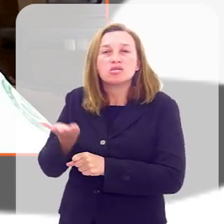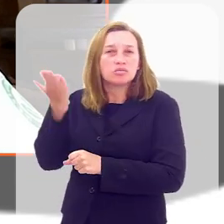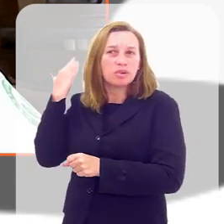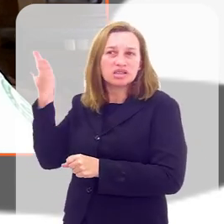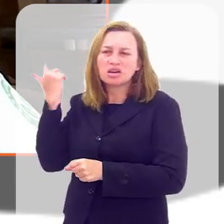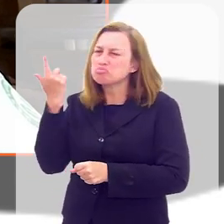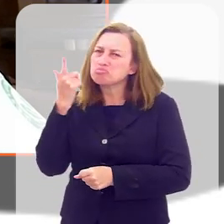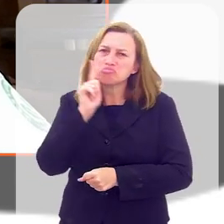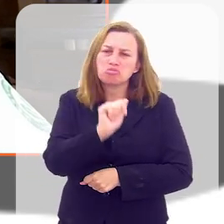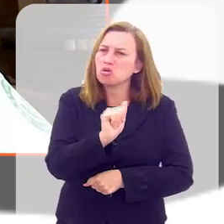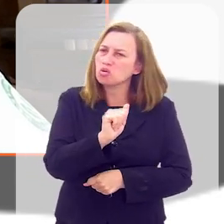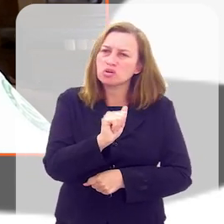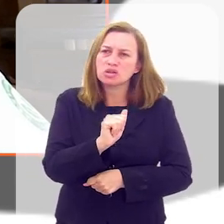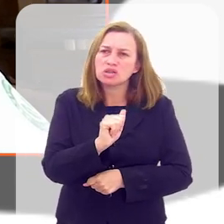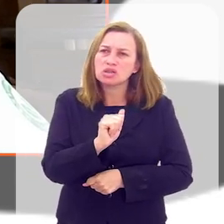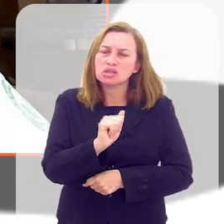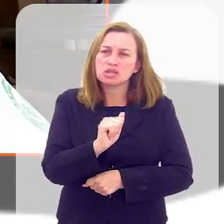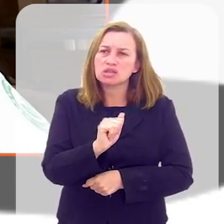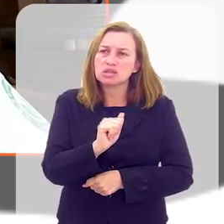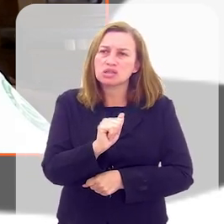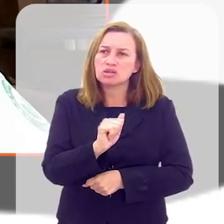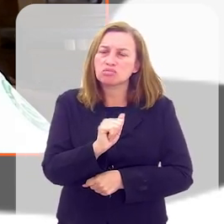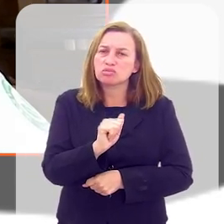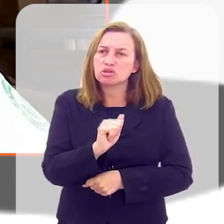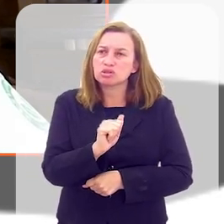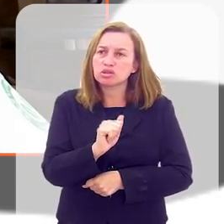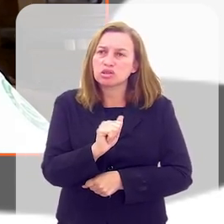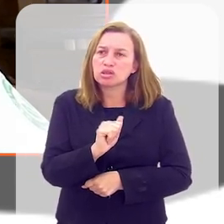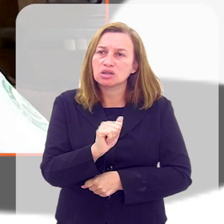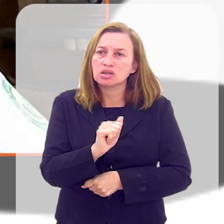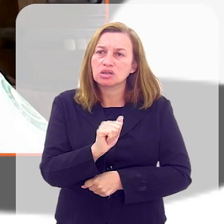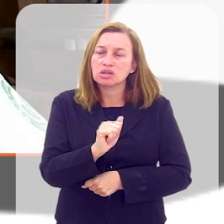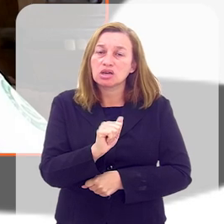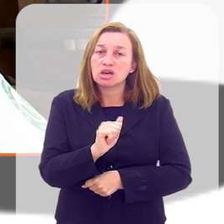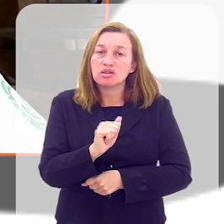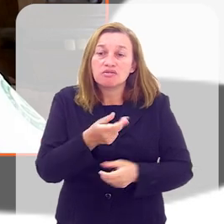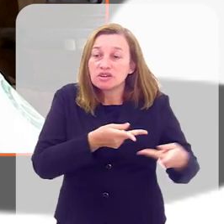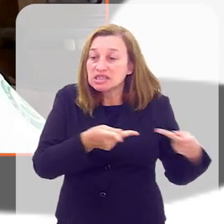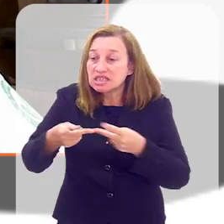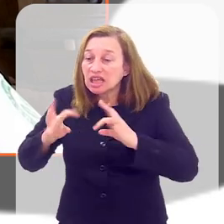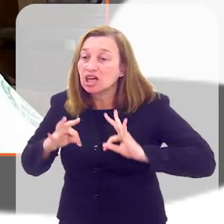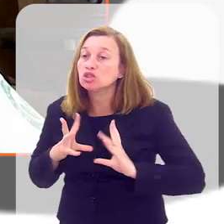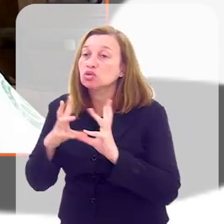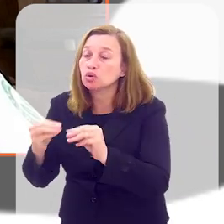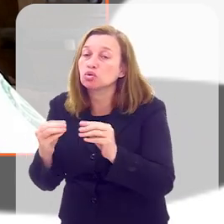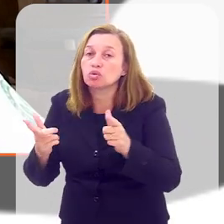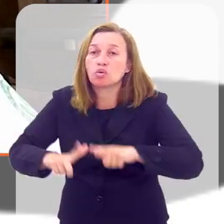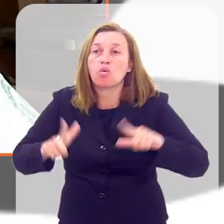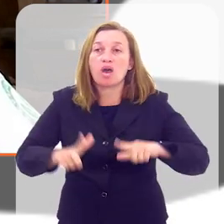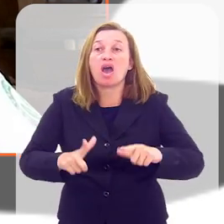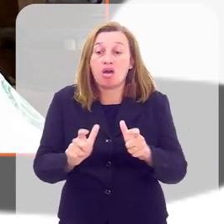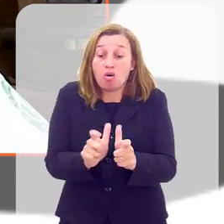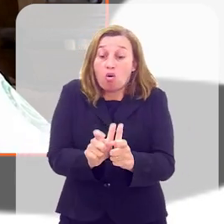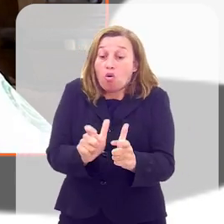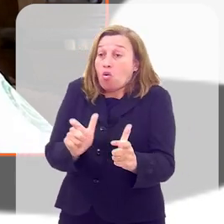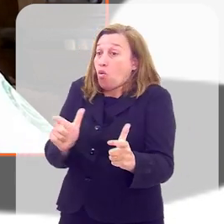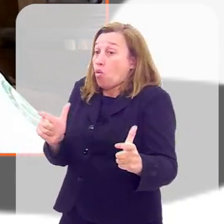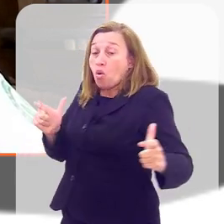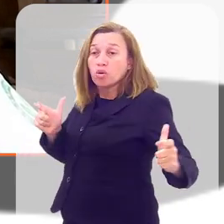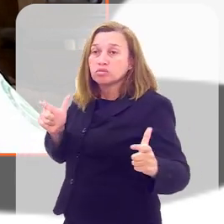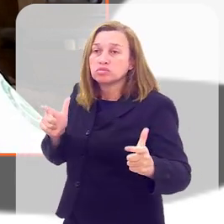inclusive o ano passado e a gente não conseguiu mesmo a gente tá no estande ali nós não conseguimos percorrer a feira inteira ela é enorme